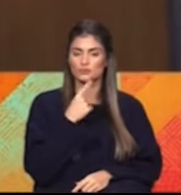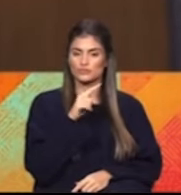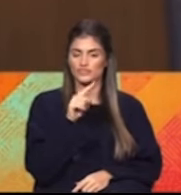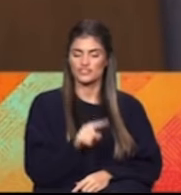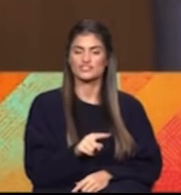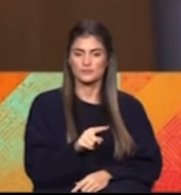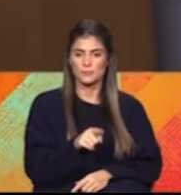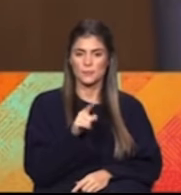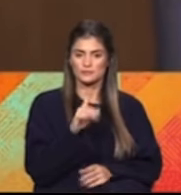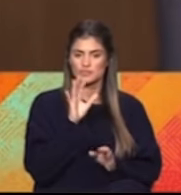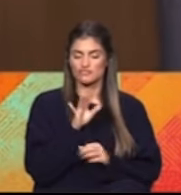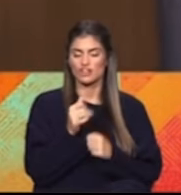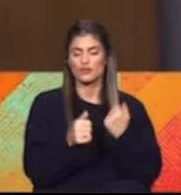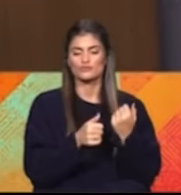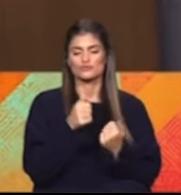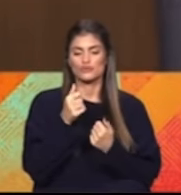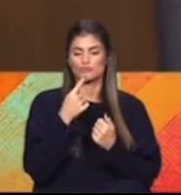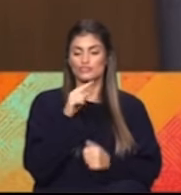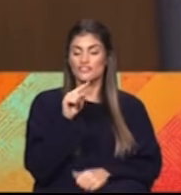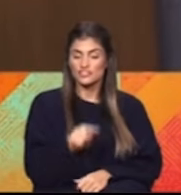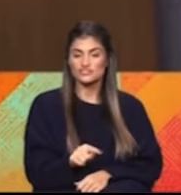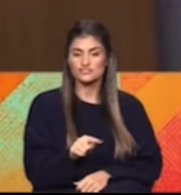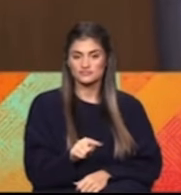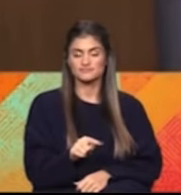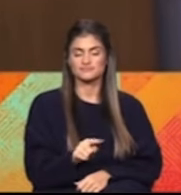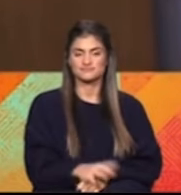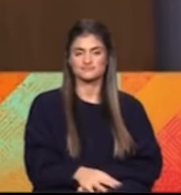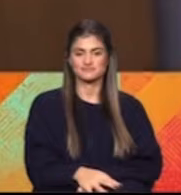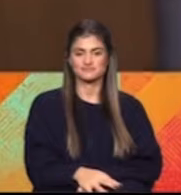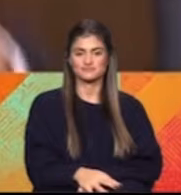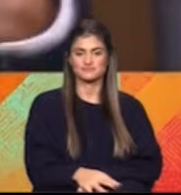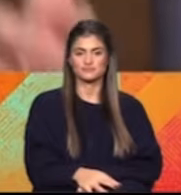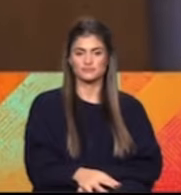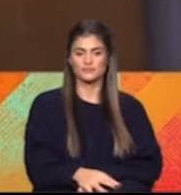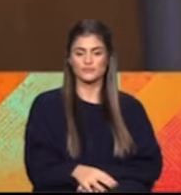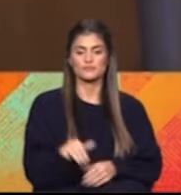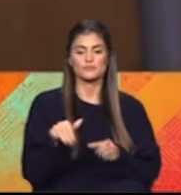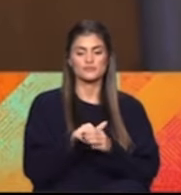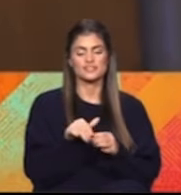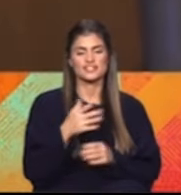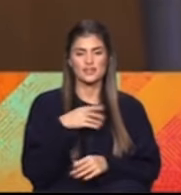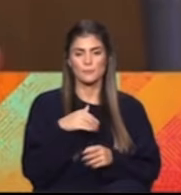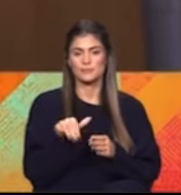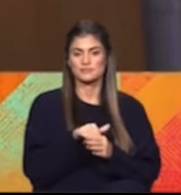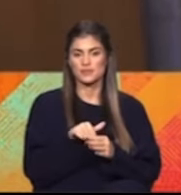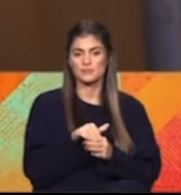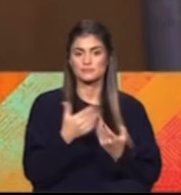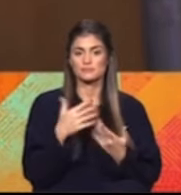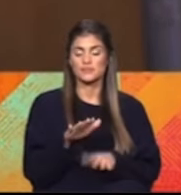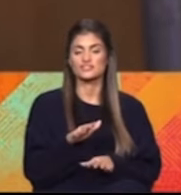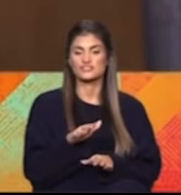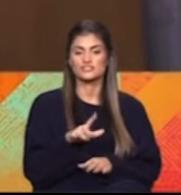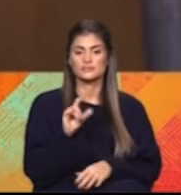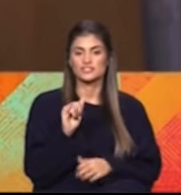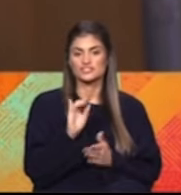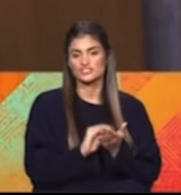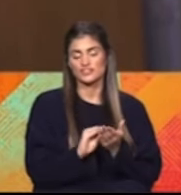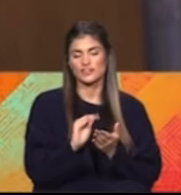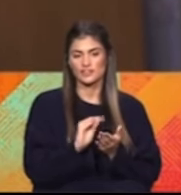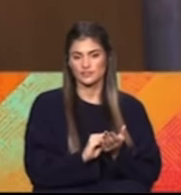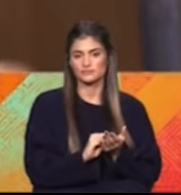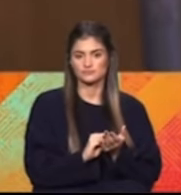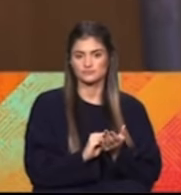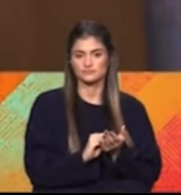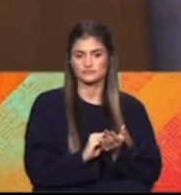este maravilhoso concurso para que aqueles concorrentes que quiseram concorrer, mas tardiamente se inscreveram,